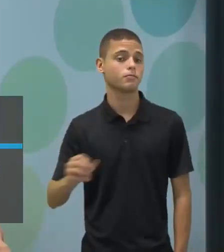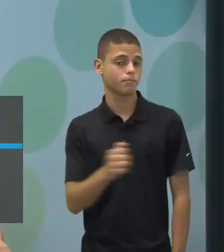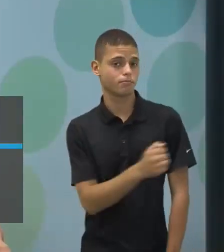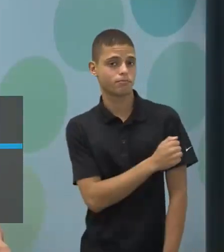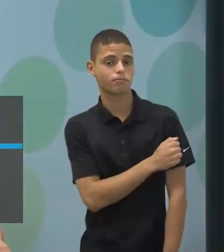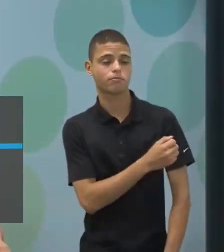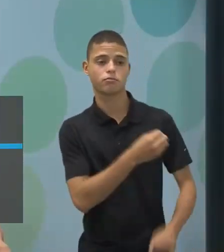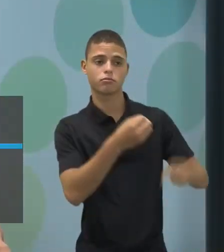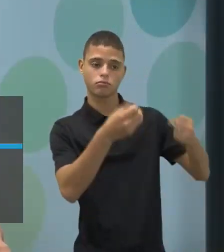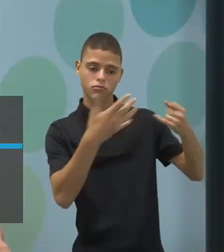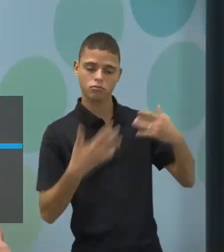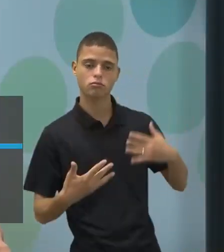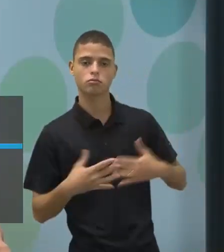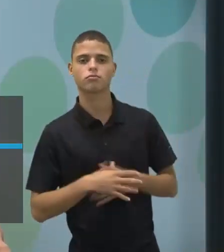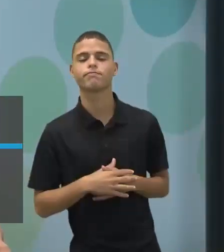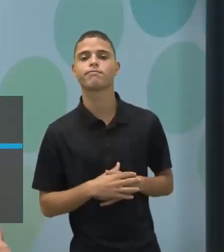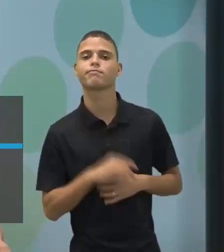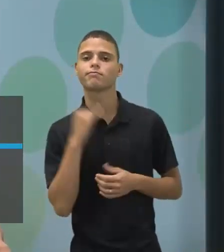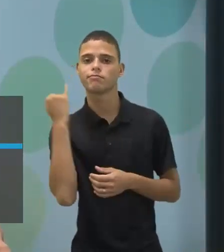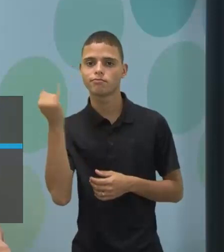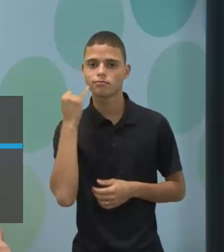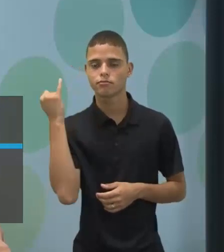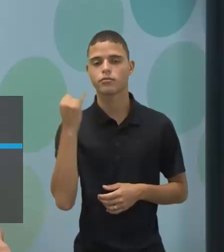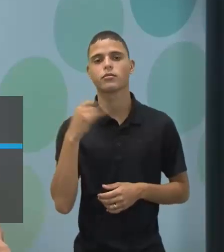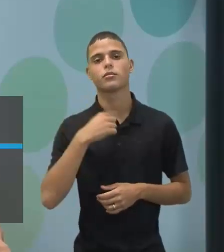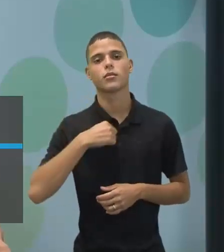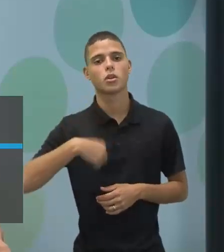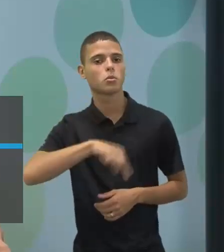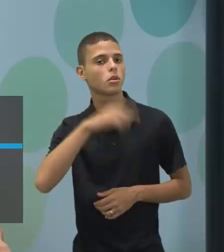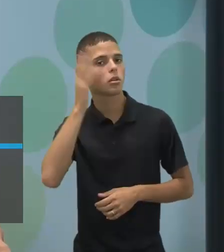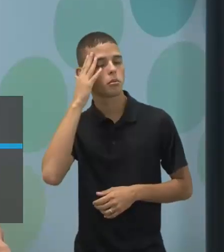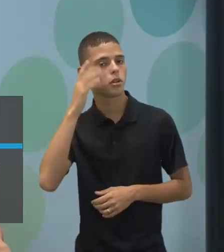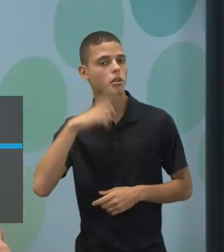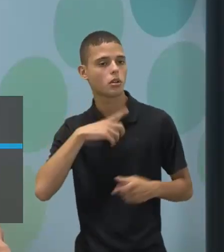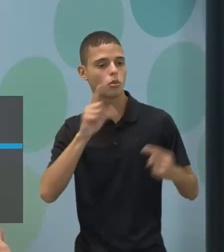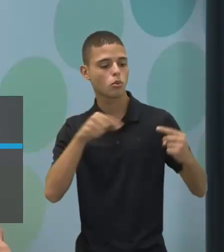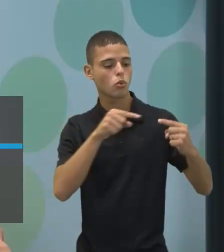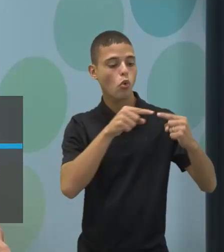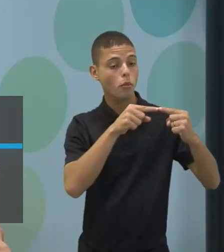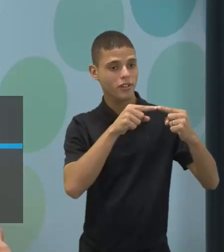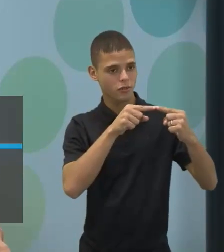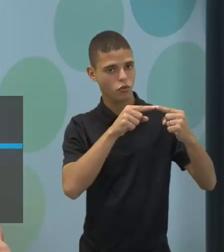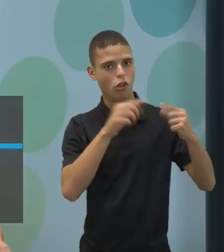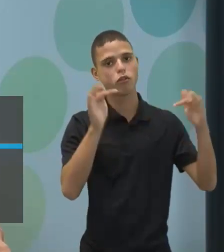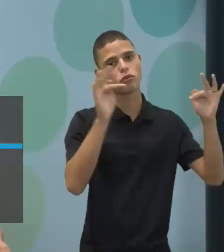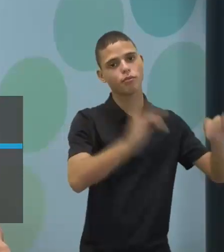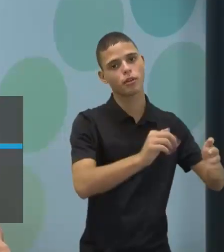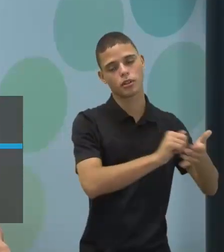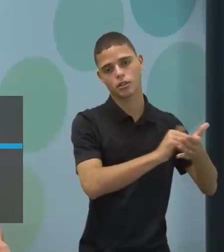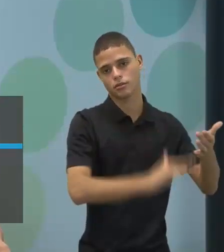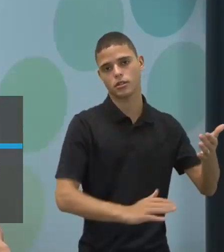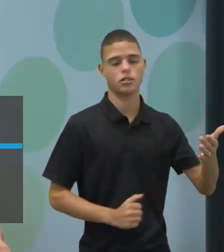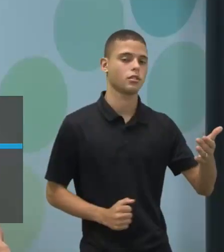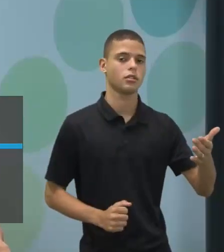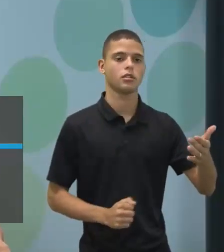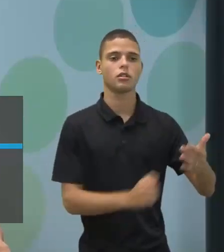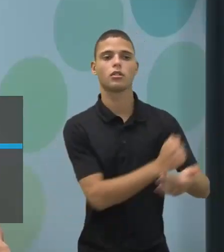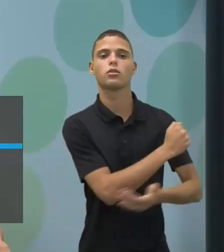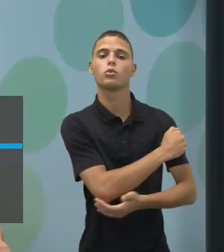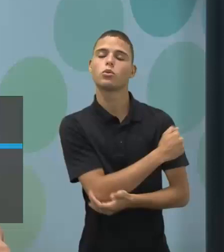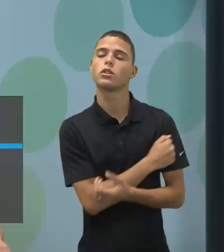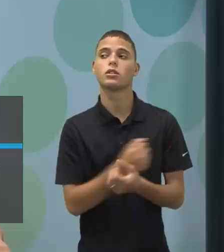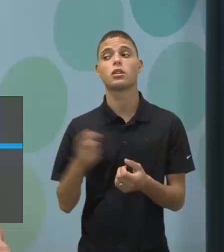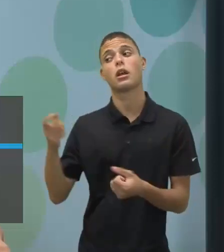para a gente. É muito importante para a gente saber que tem um objetivo no final daquela atividade. Isso foi um estudante que falou, não sou eu que estou